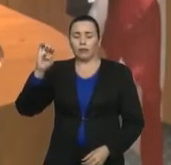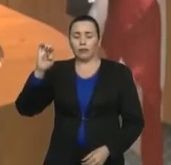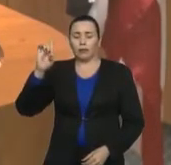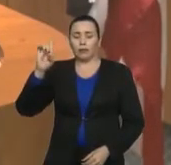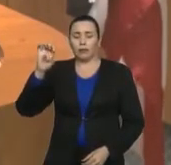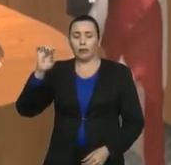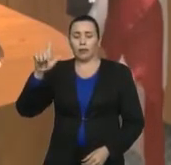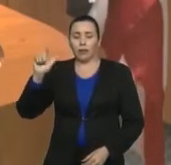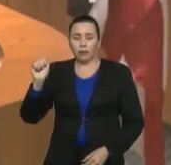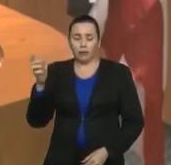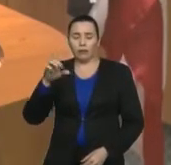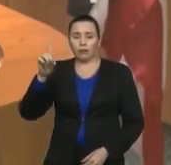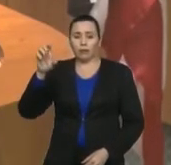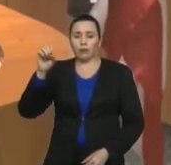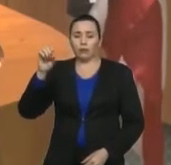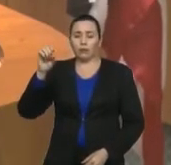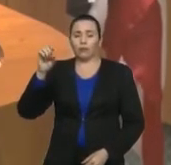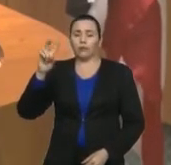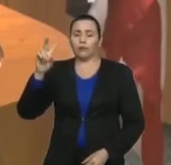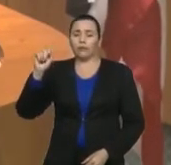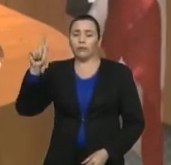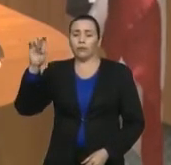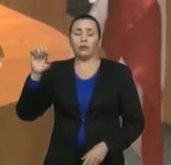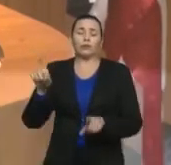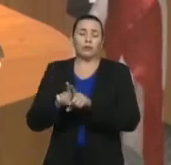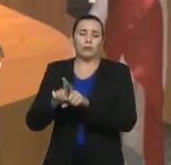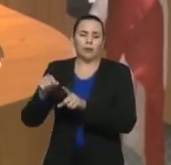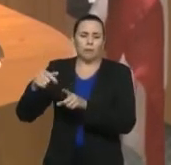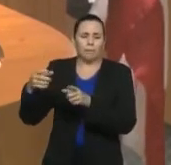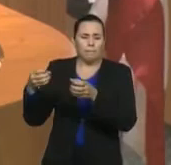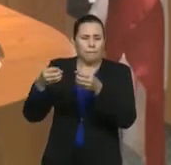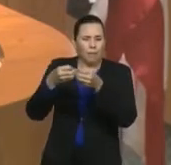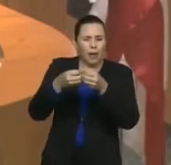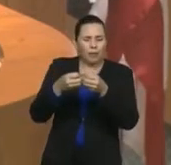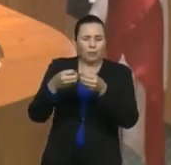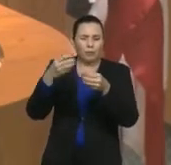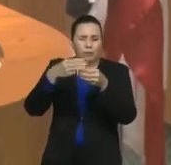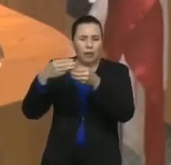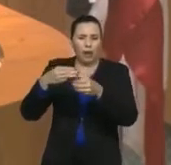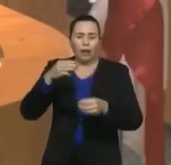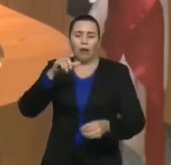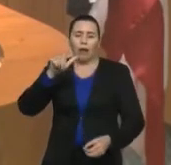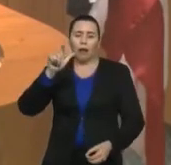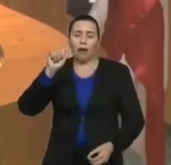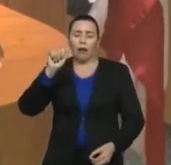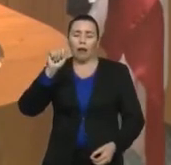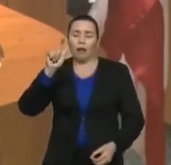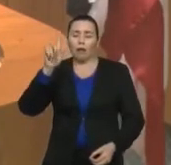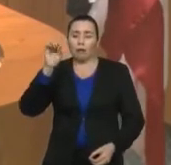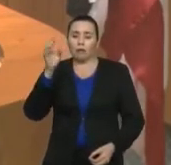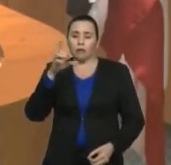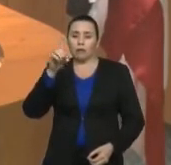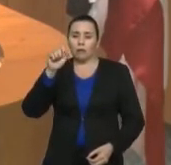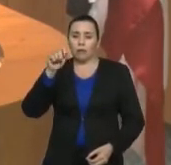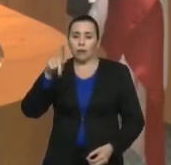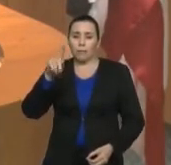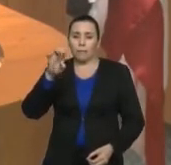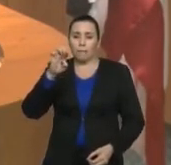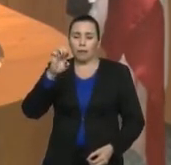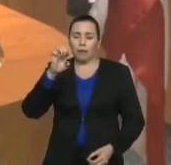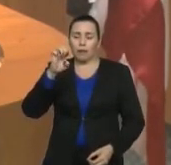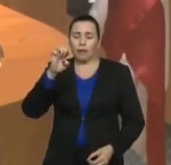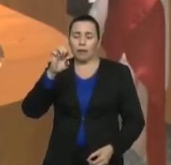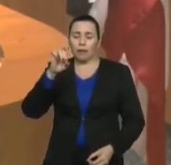como também a estrada que liga Cariri a Esperantinópolis, deputado Arnaldo Melo. É uma